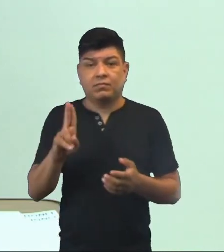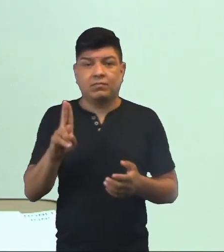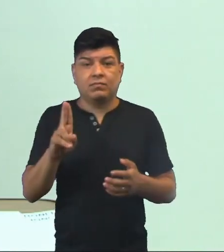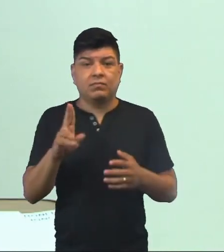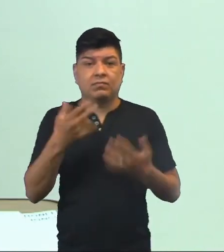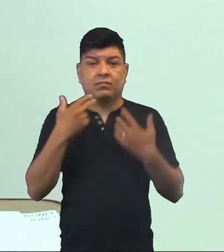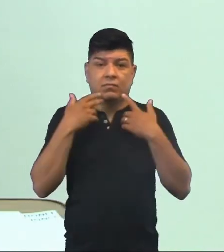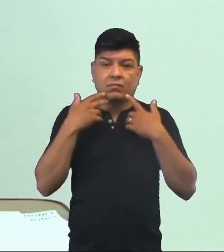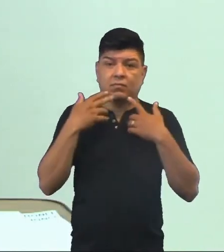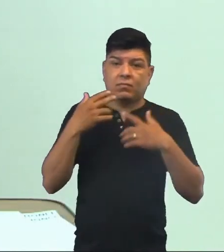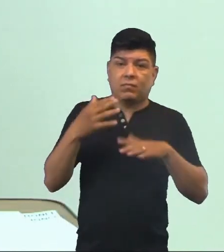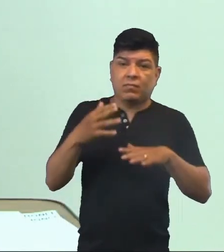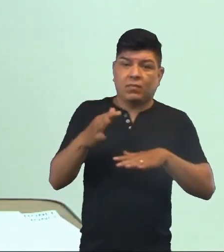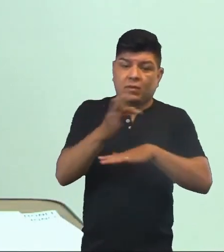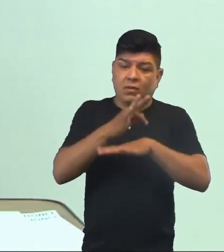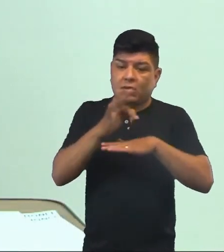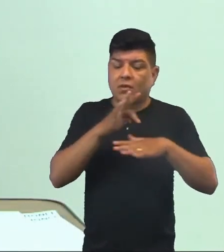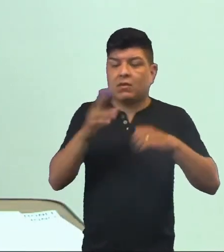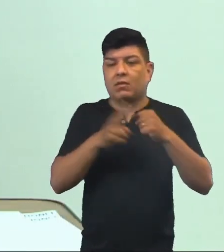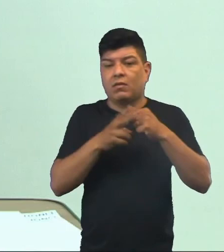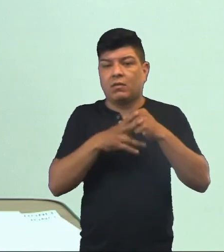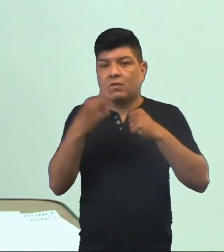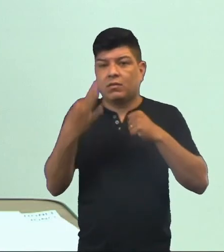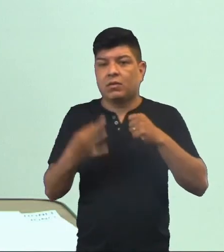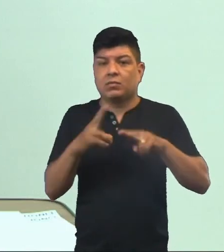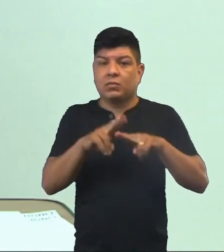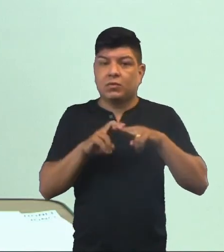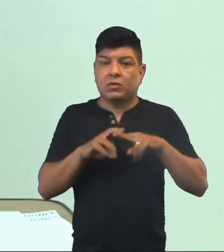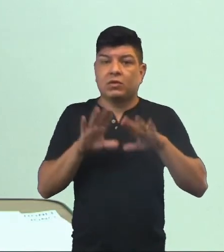formas verbais, as formas gramaticais da maneira correta.